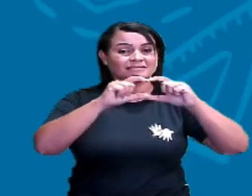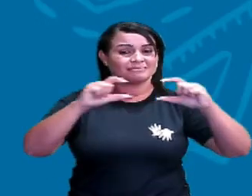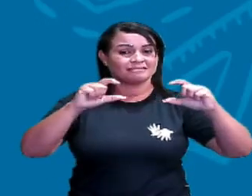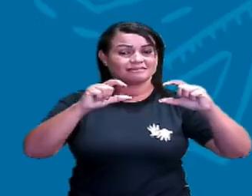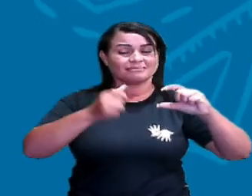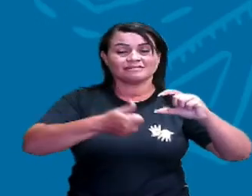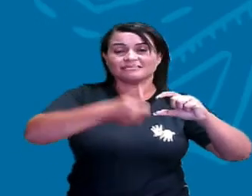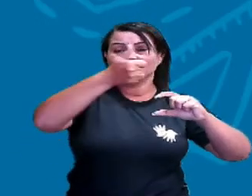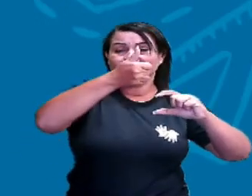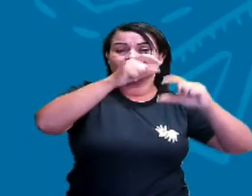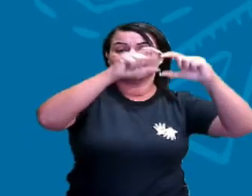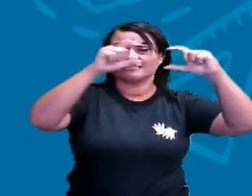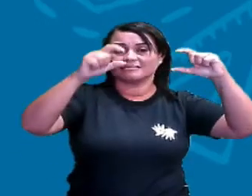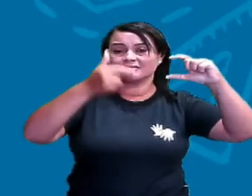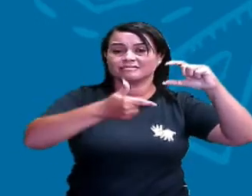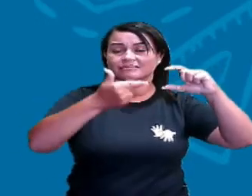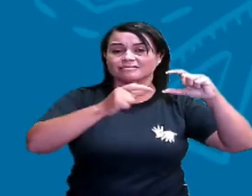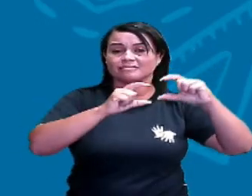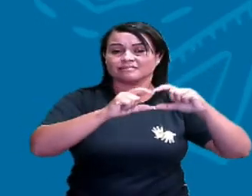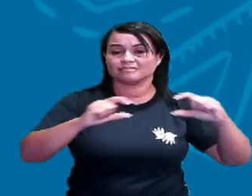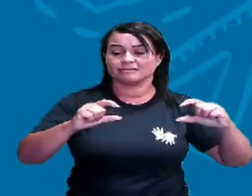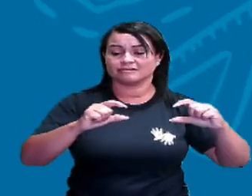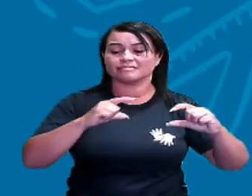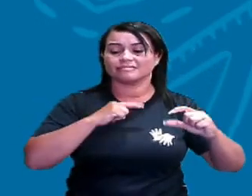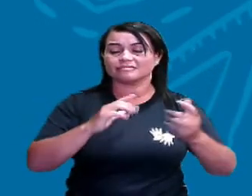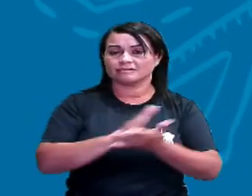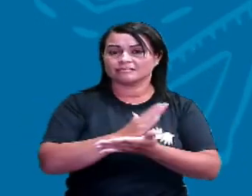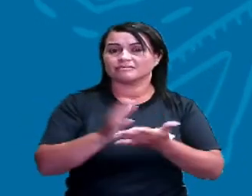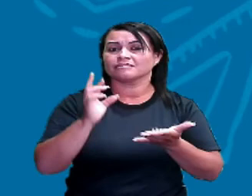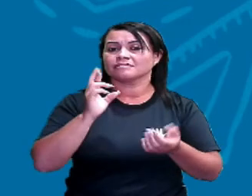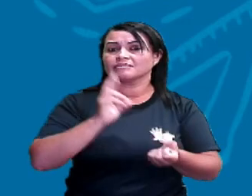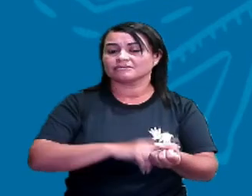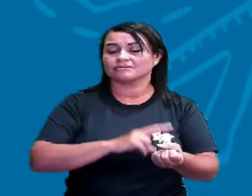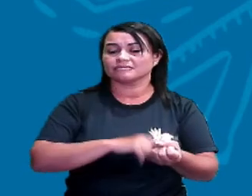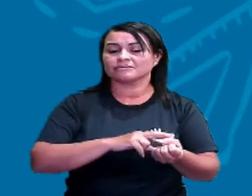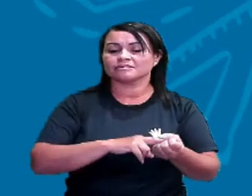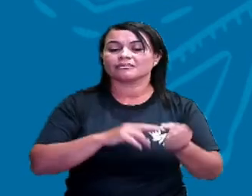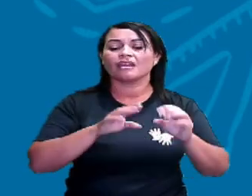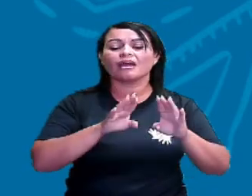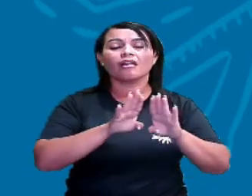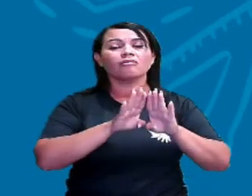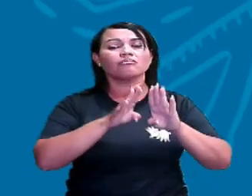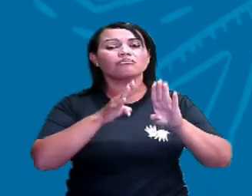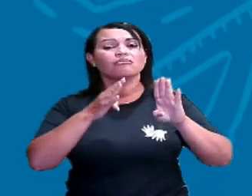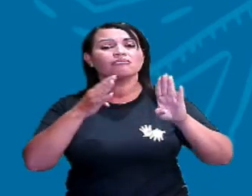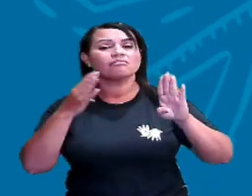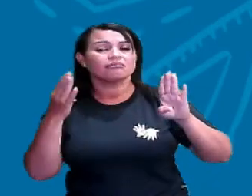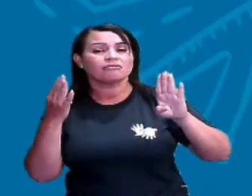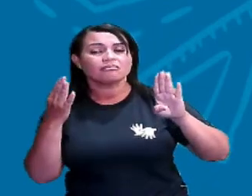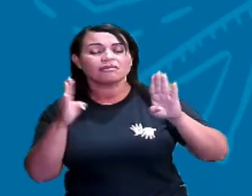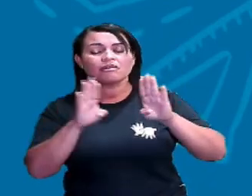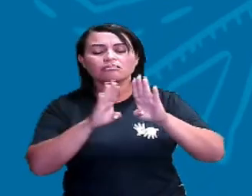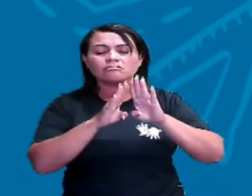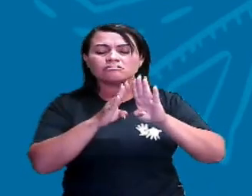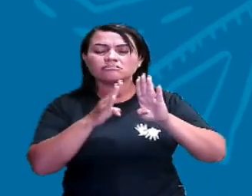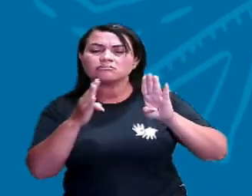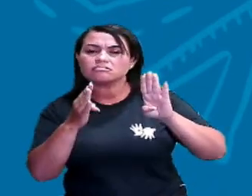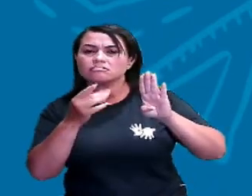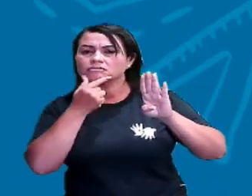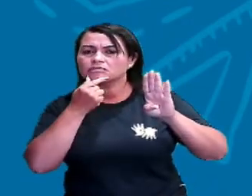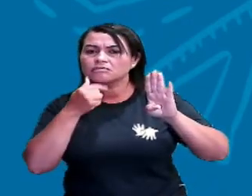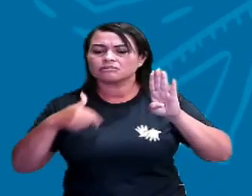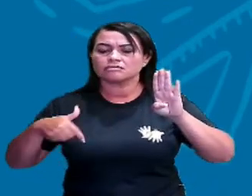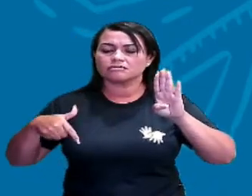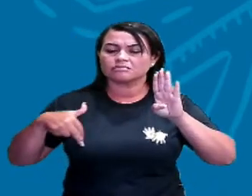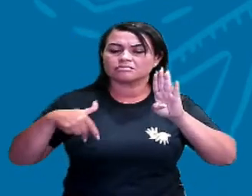tá? Algumas rimas. Então, eu quero que vocês, eu abro devagarinho para passar o menininho. Você não vai poder escrever